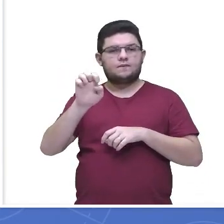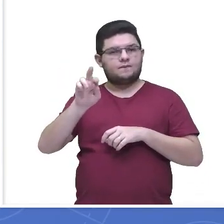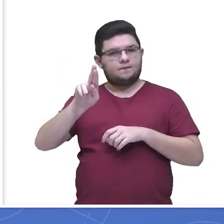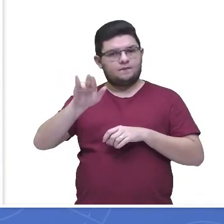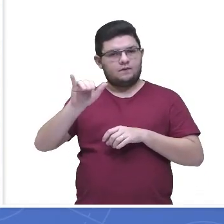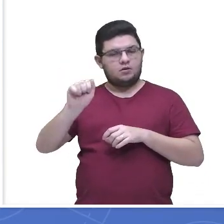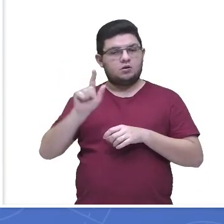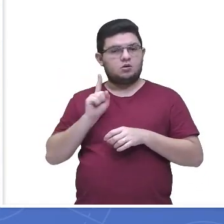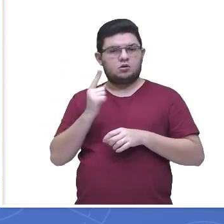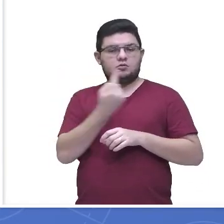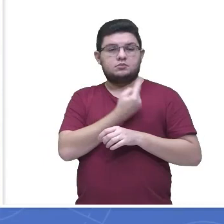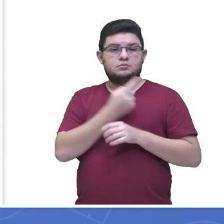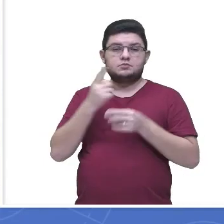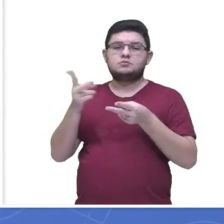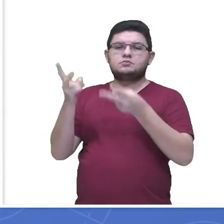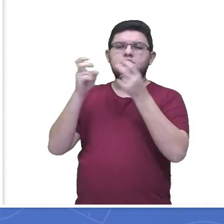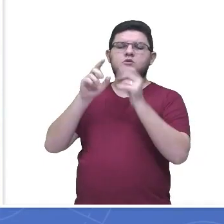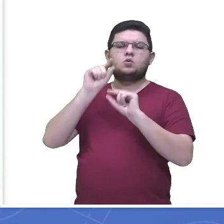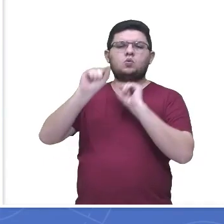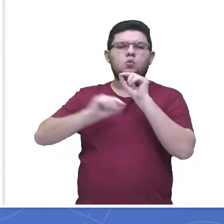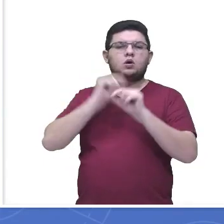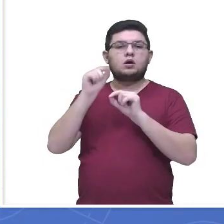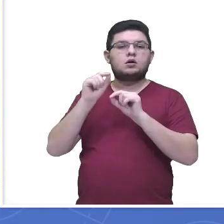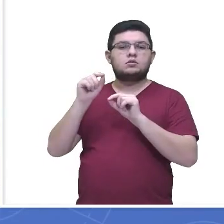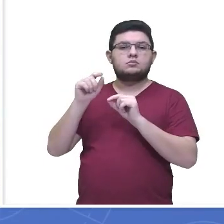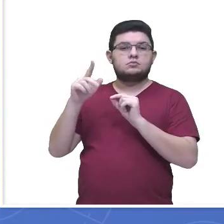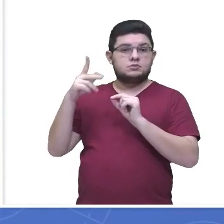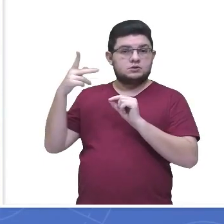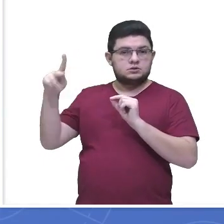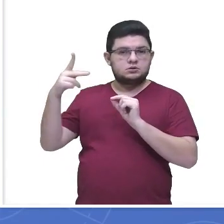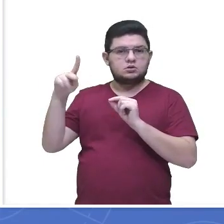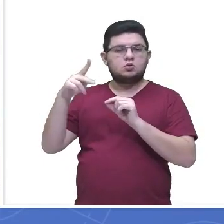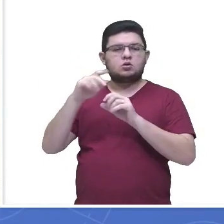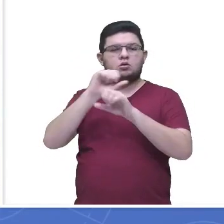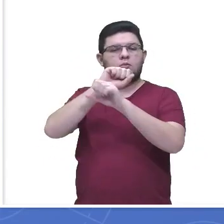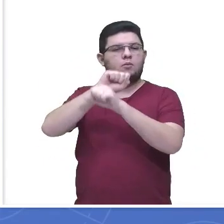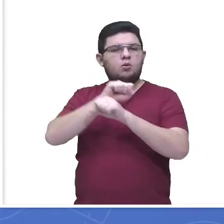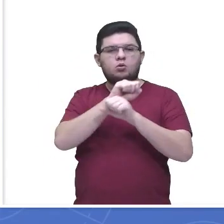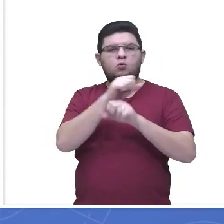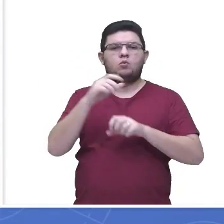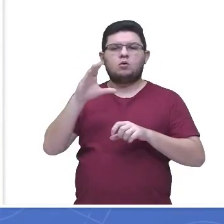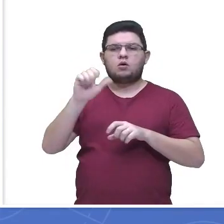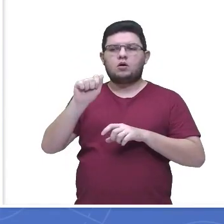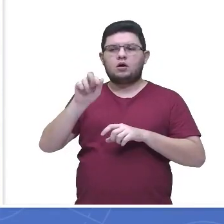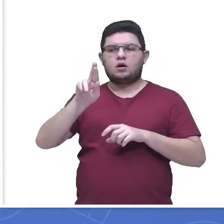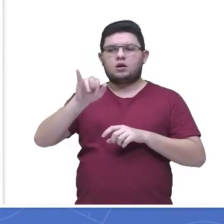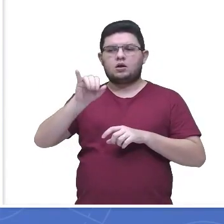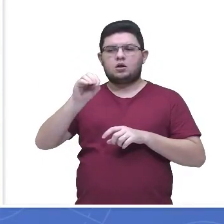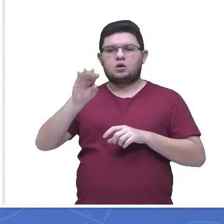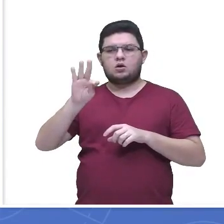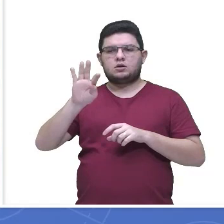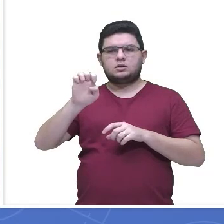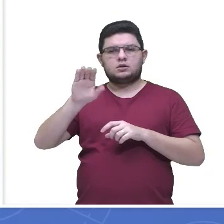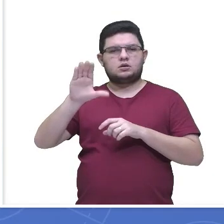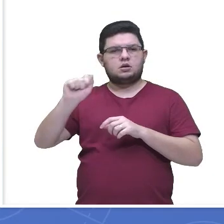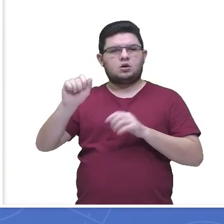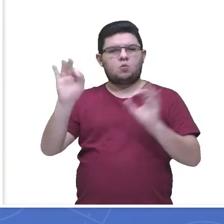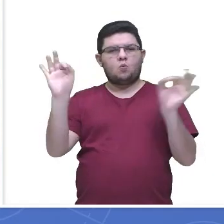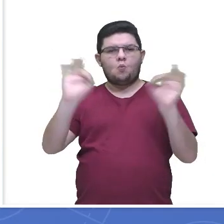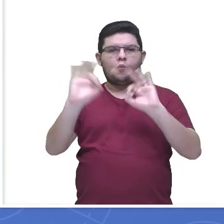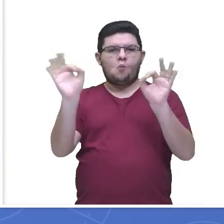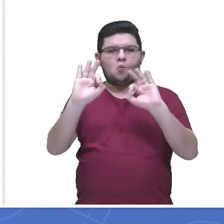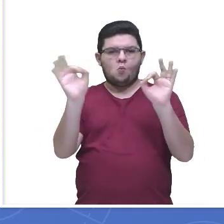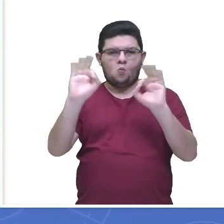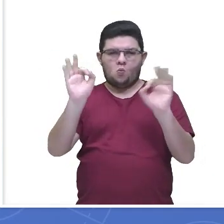visualizou que são seres que não possuem a carioteca, né? Não tem aquela membrana protegendo o seu